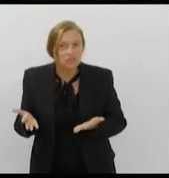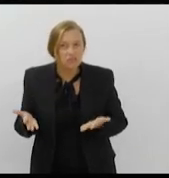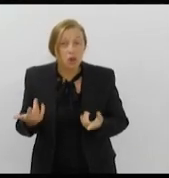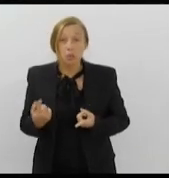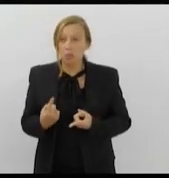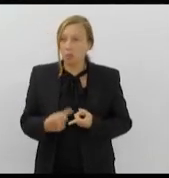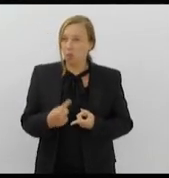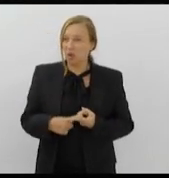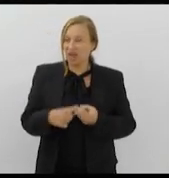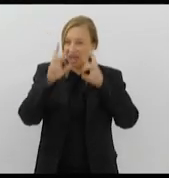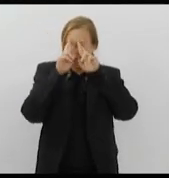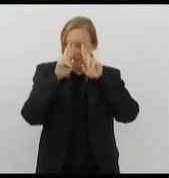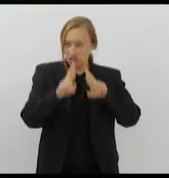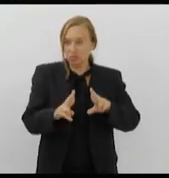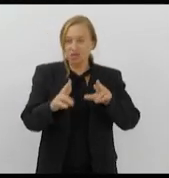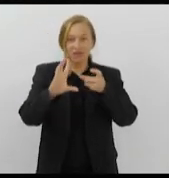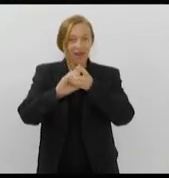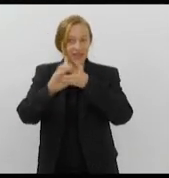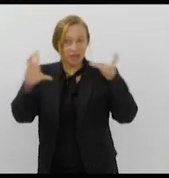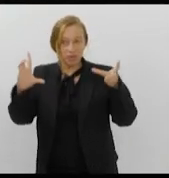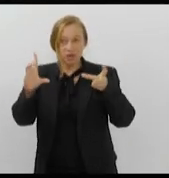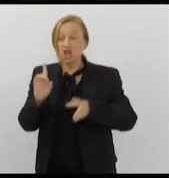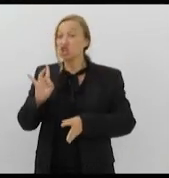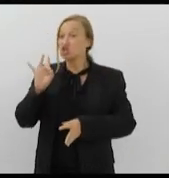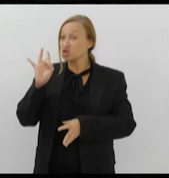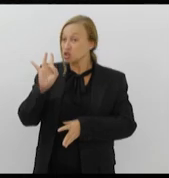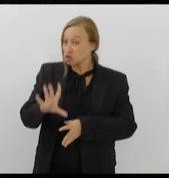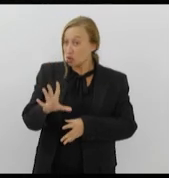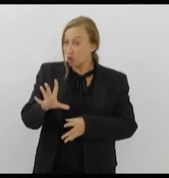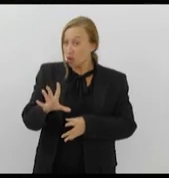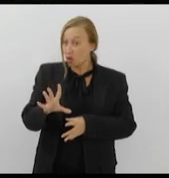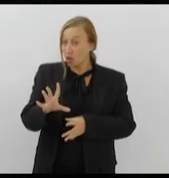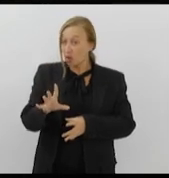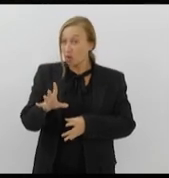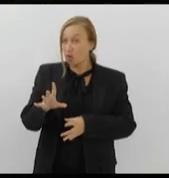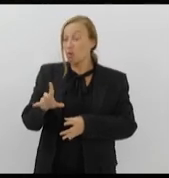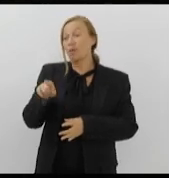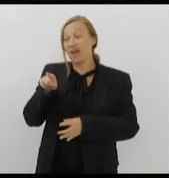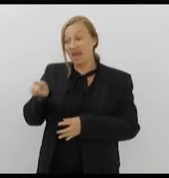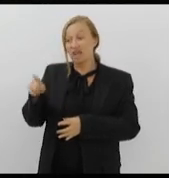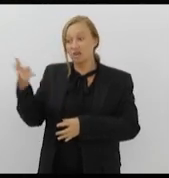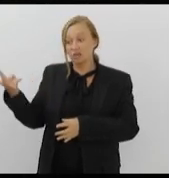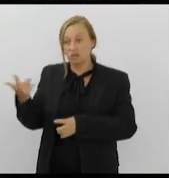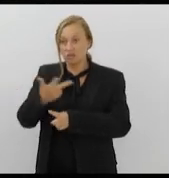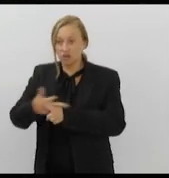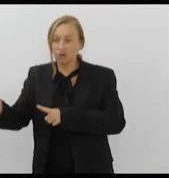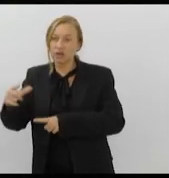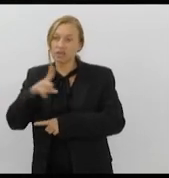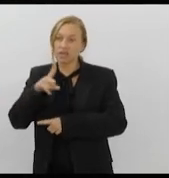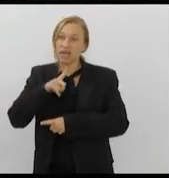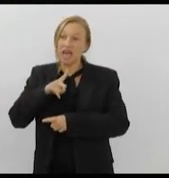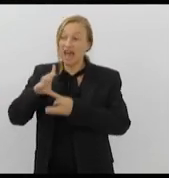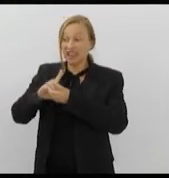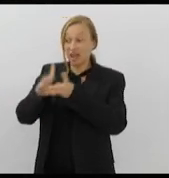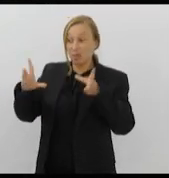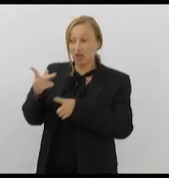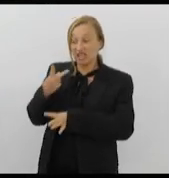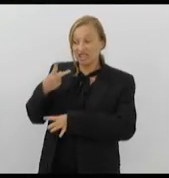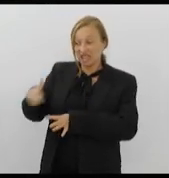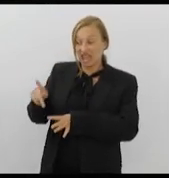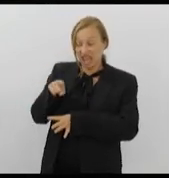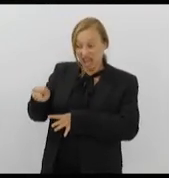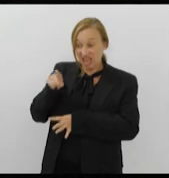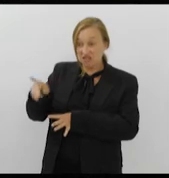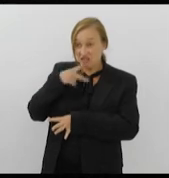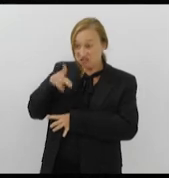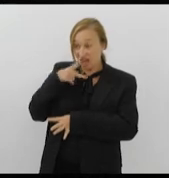Porque respeitar o processo democrático é só quando for para eles ganharem. E a democracia, que eles enchem a boca para